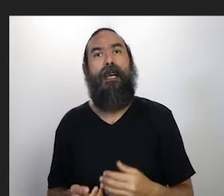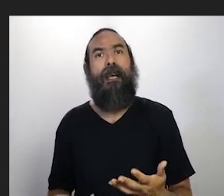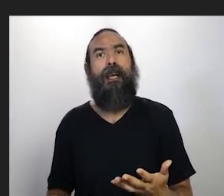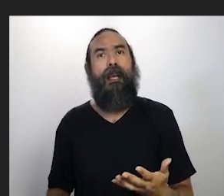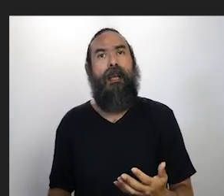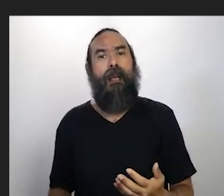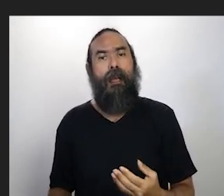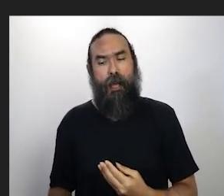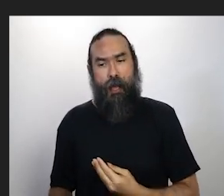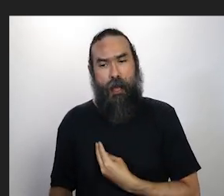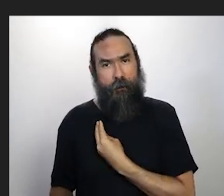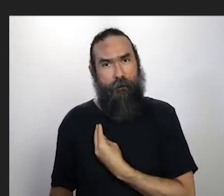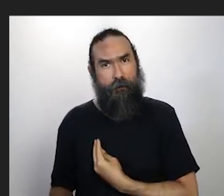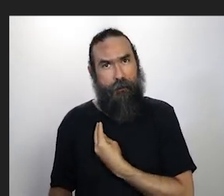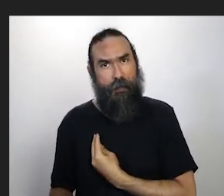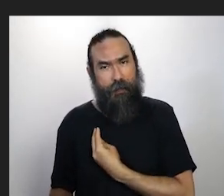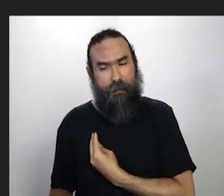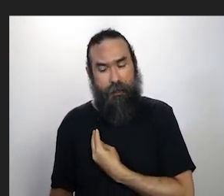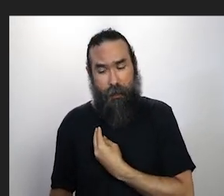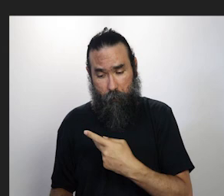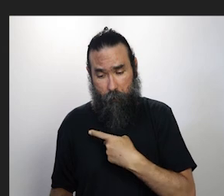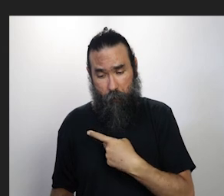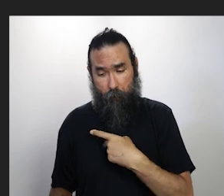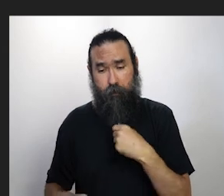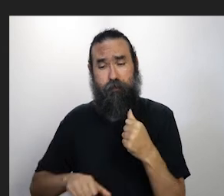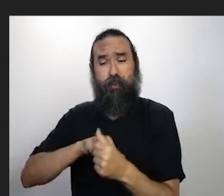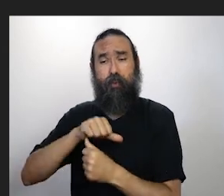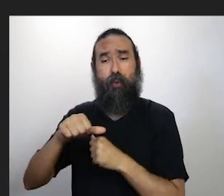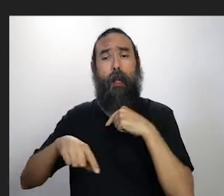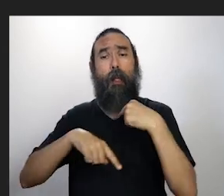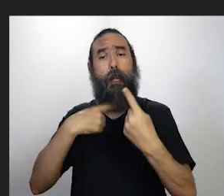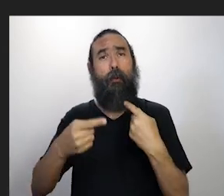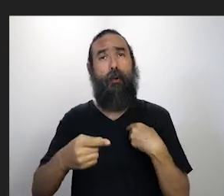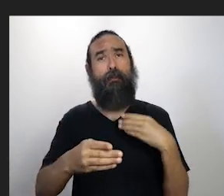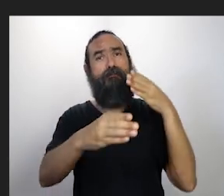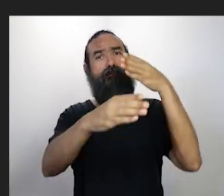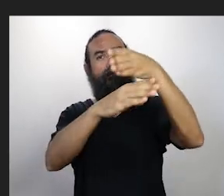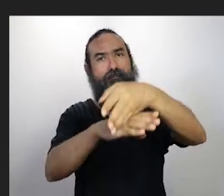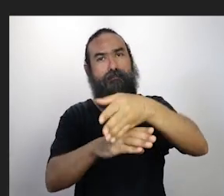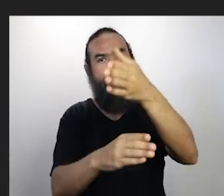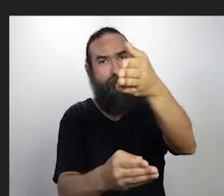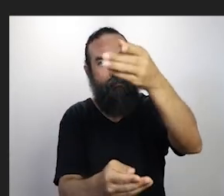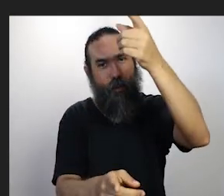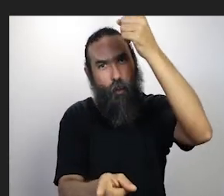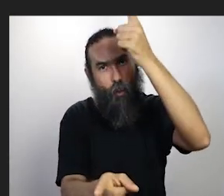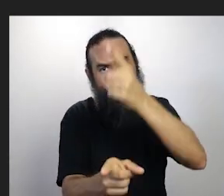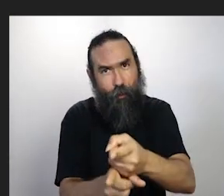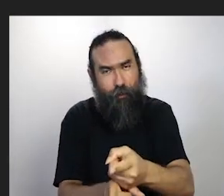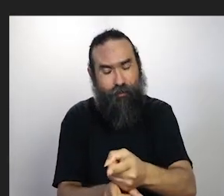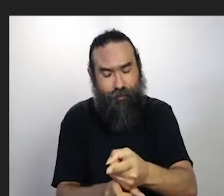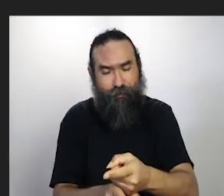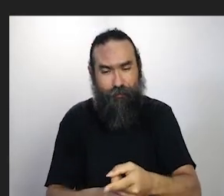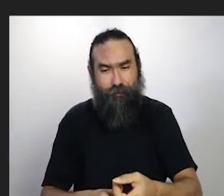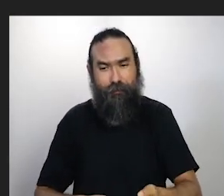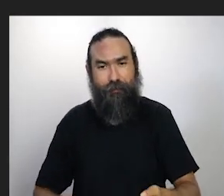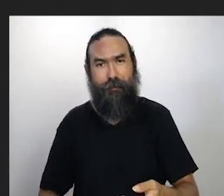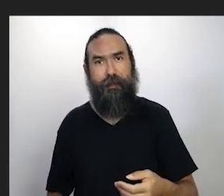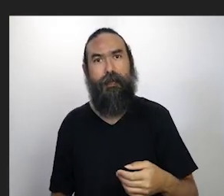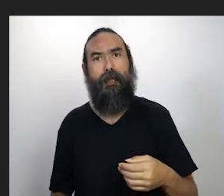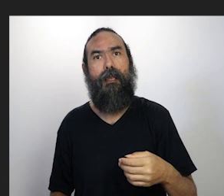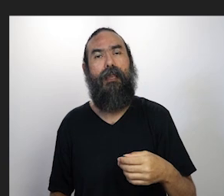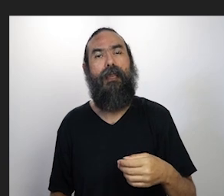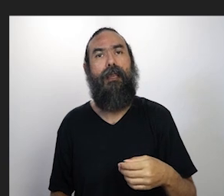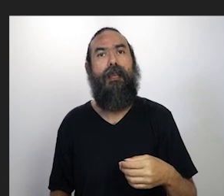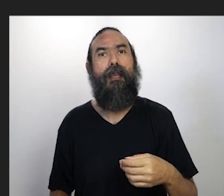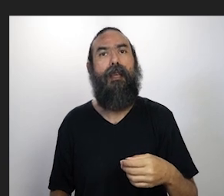assim, minha vida se transformou muito depois do que eu vivi lá. E aí a venda dos livros ser revertida para a continuidade do encontro